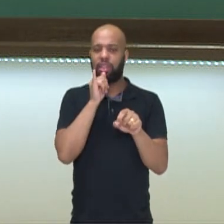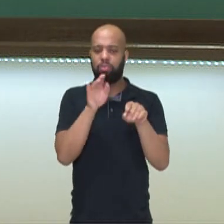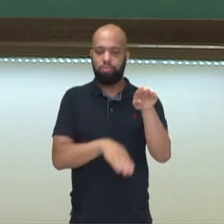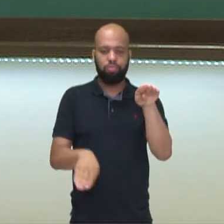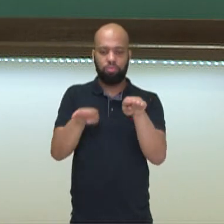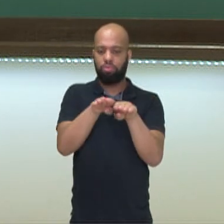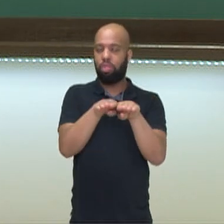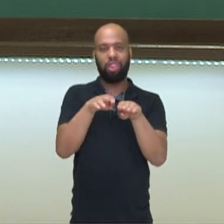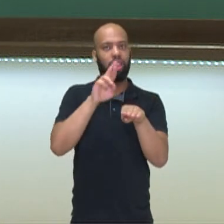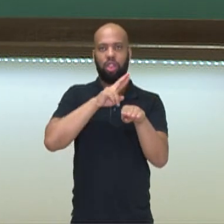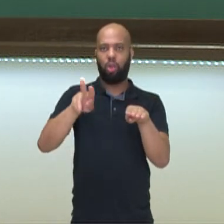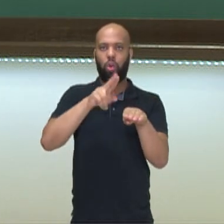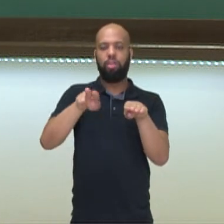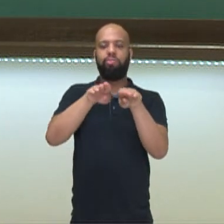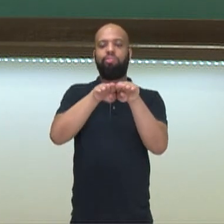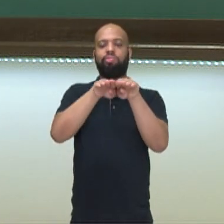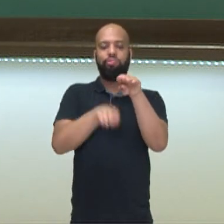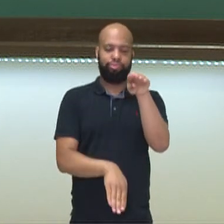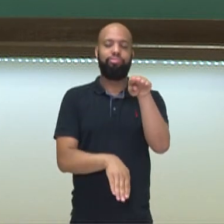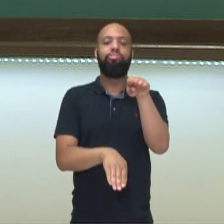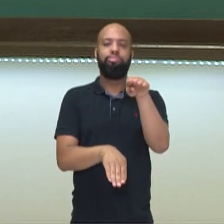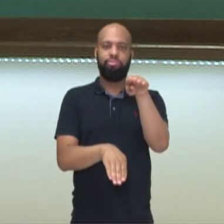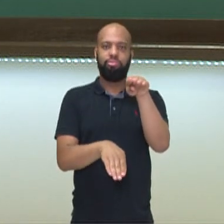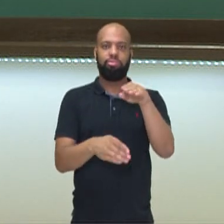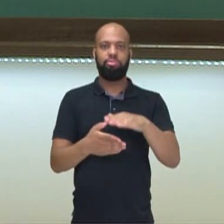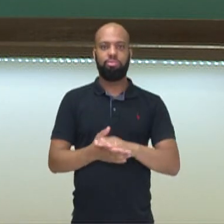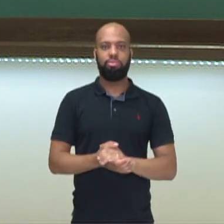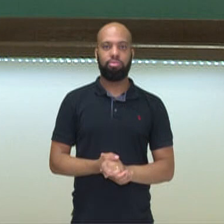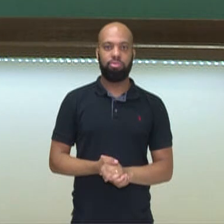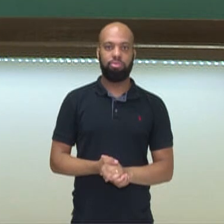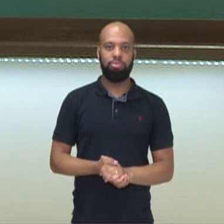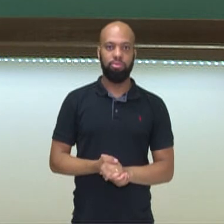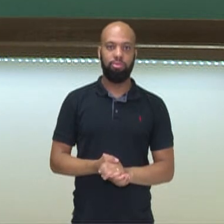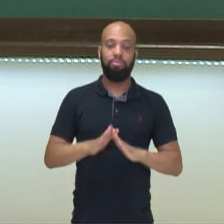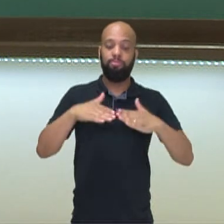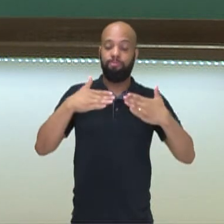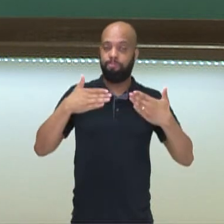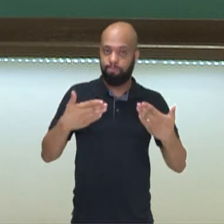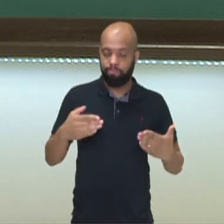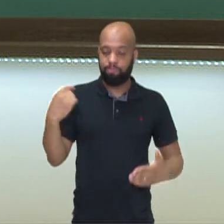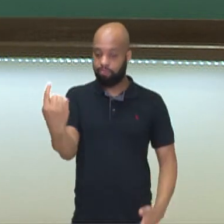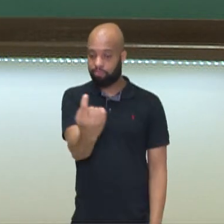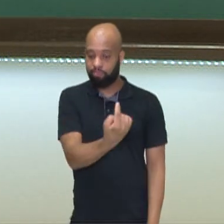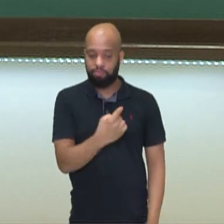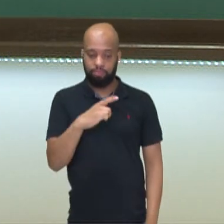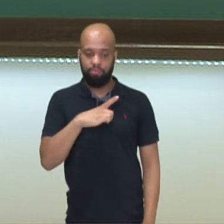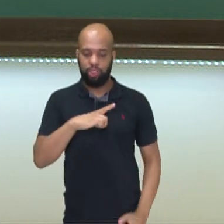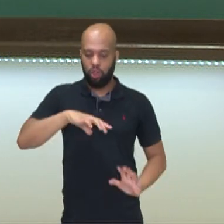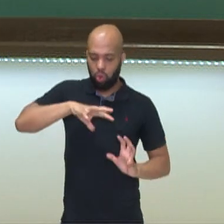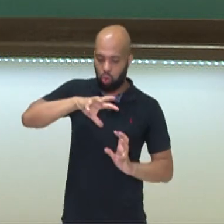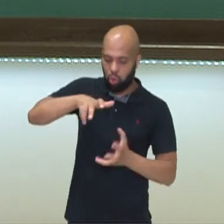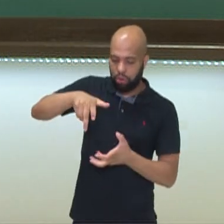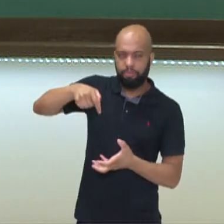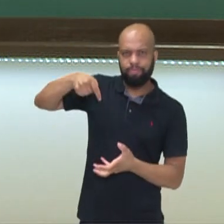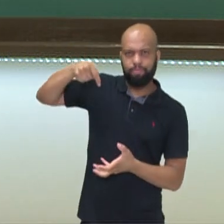igual, está desigual. Sabe, a gente tem aí pelo mundo